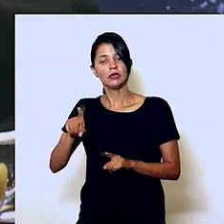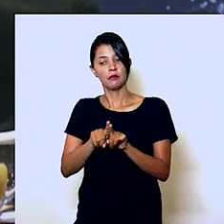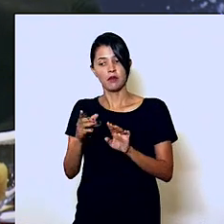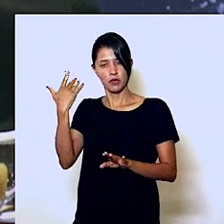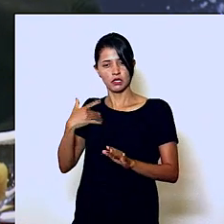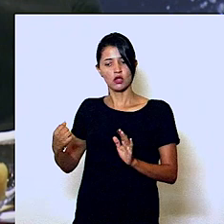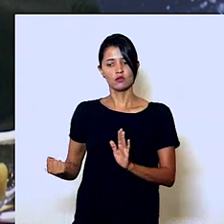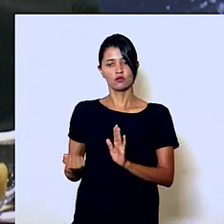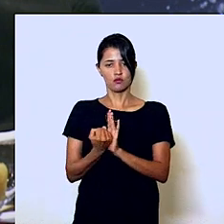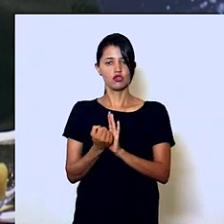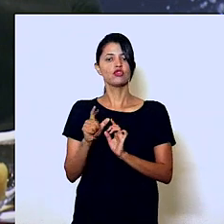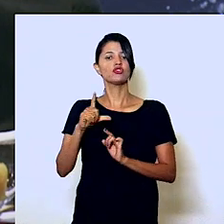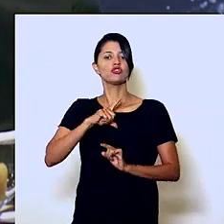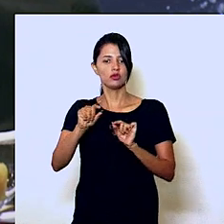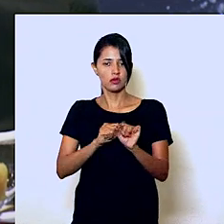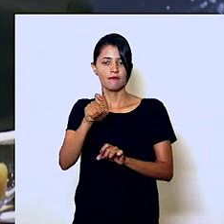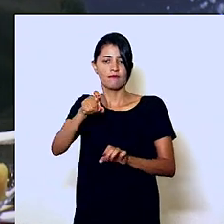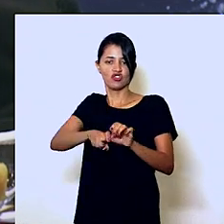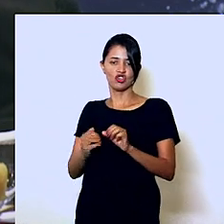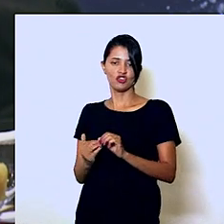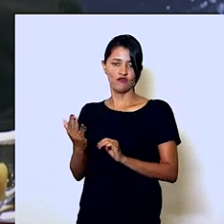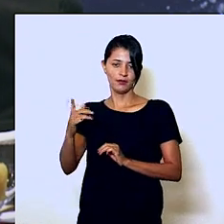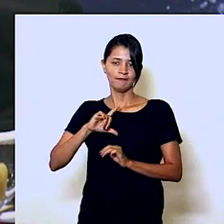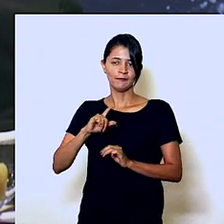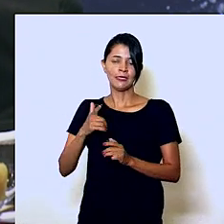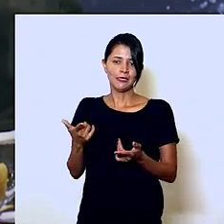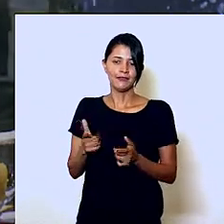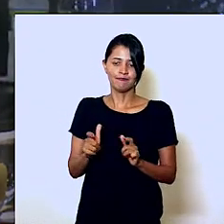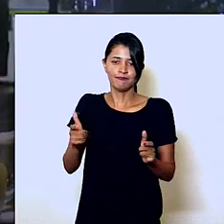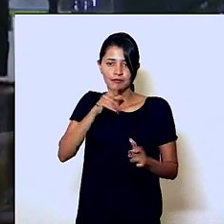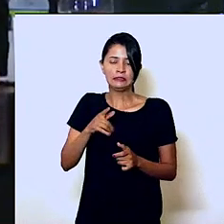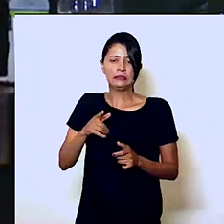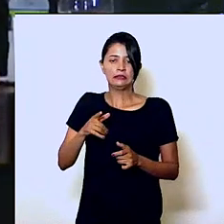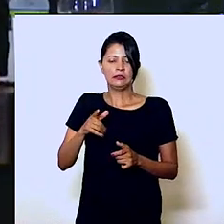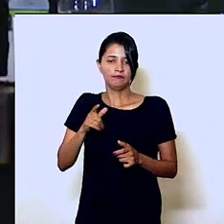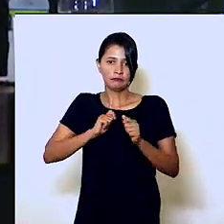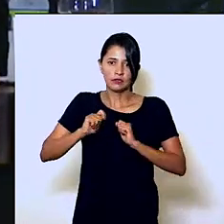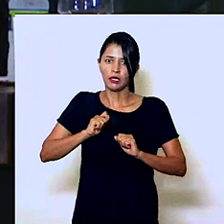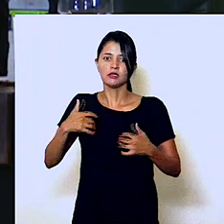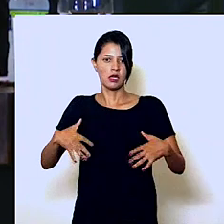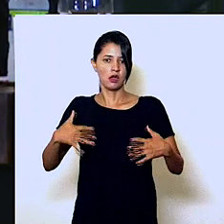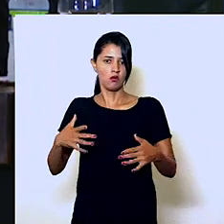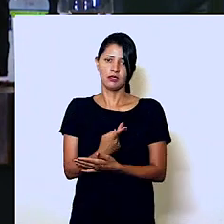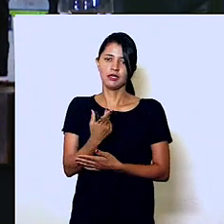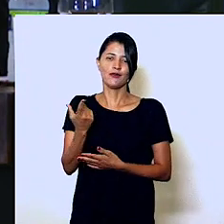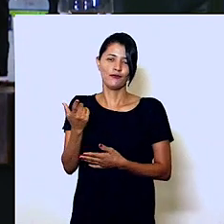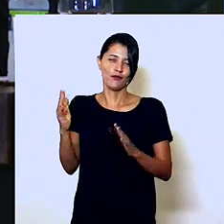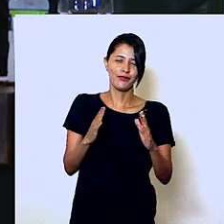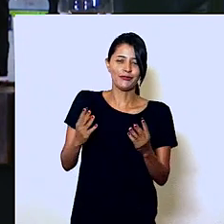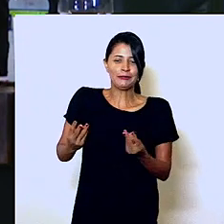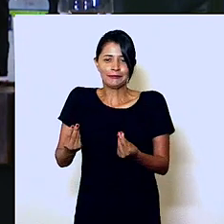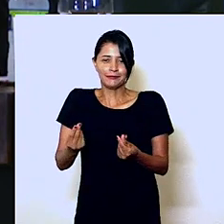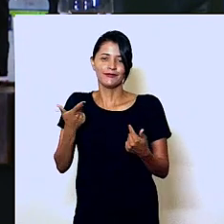dívida externa, o que aumentava a fricção em um período que foi particularmente sensível de reconstrução da